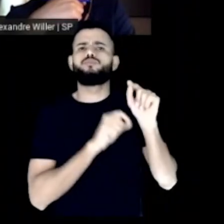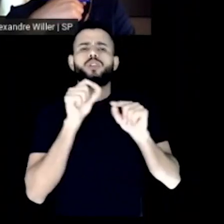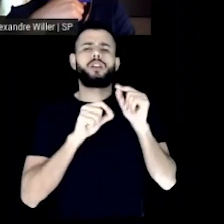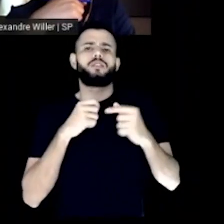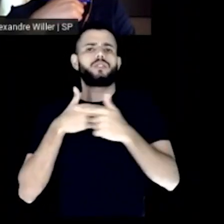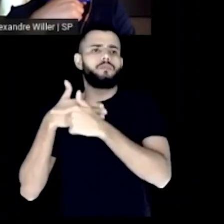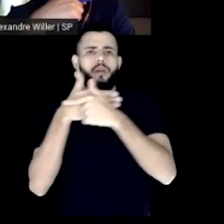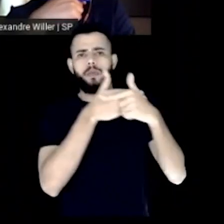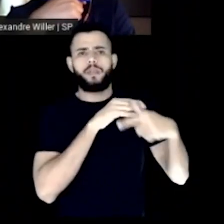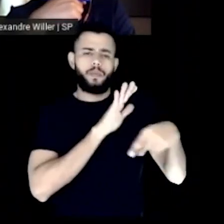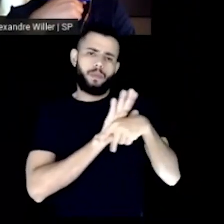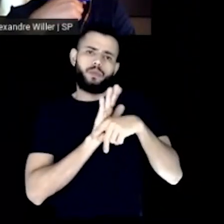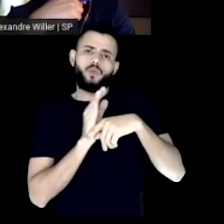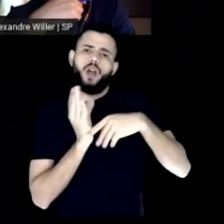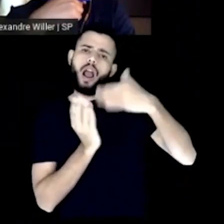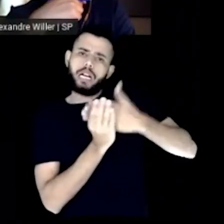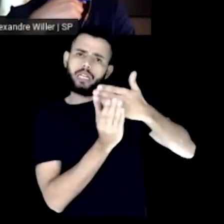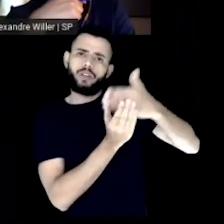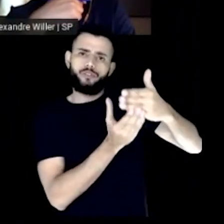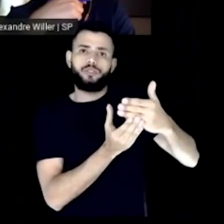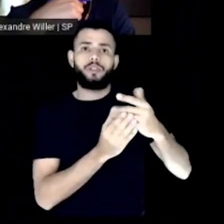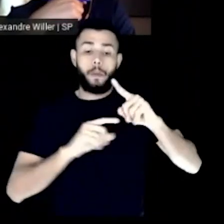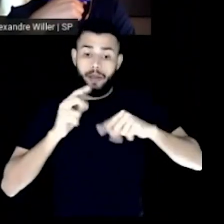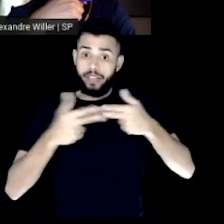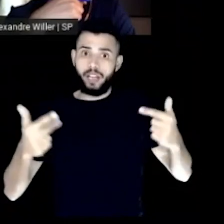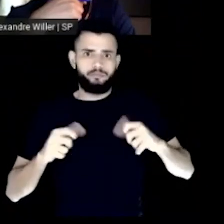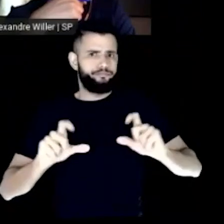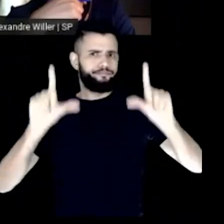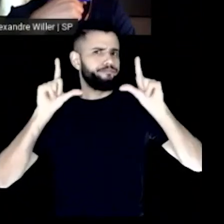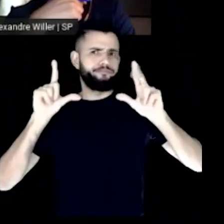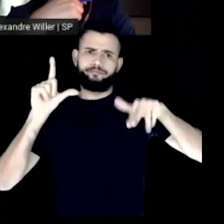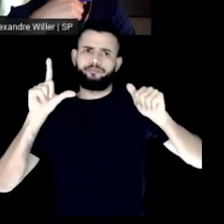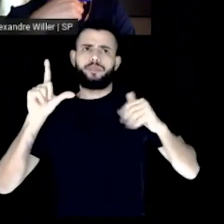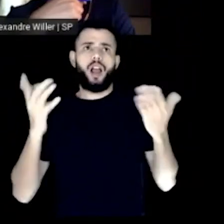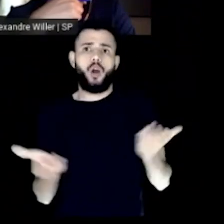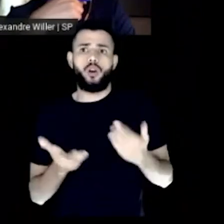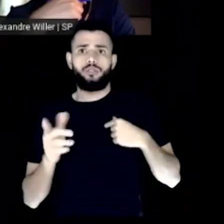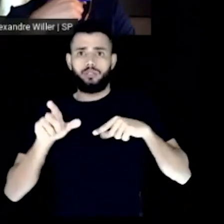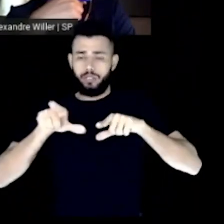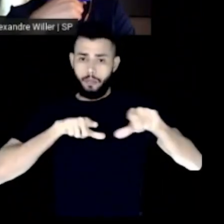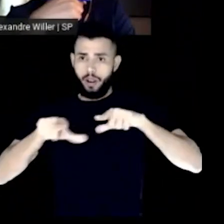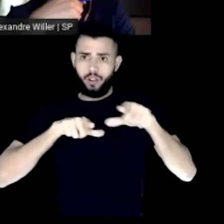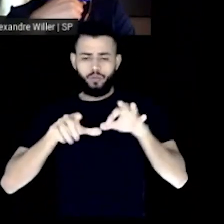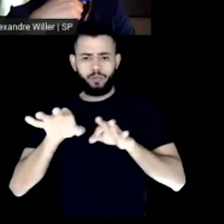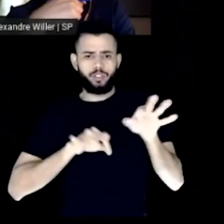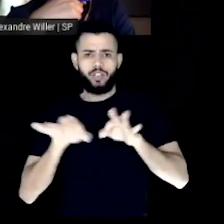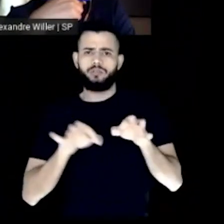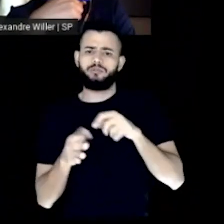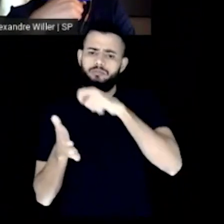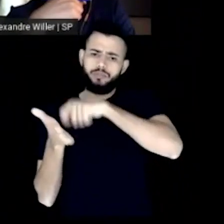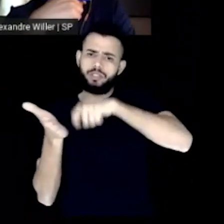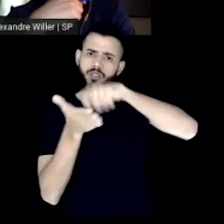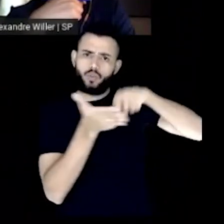lidando com esses papéis do arquivo, como esse material que nem sempre está em evidência. Eu agora, por exemplo, estou trabalhando num projeto só